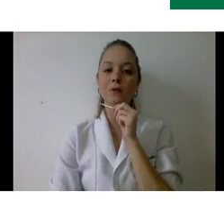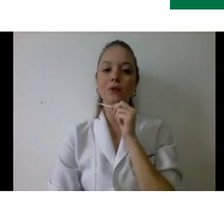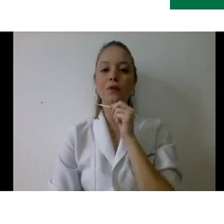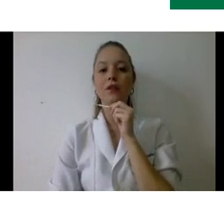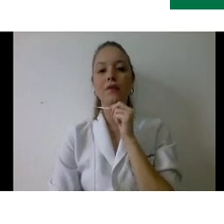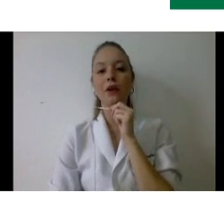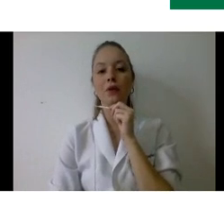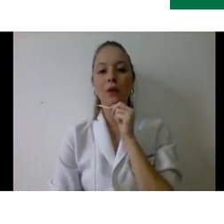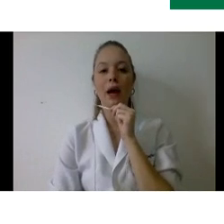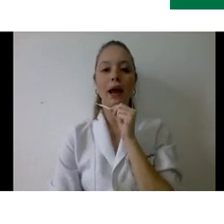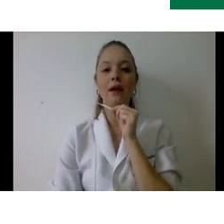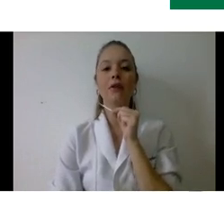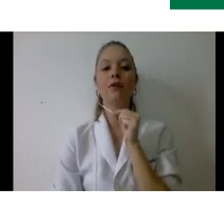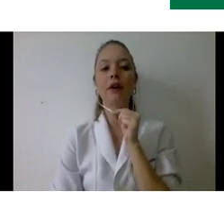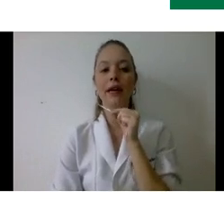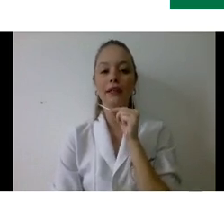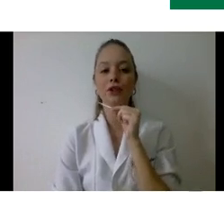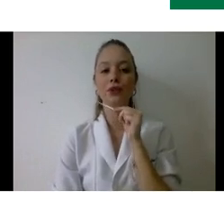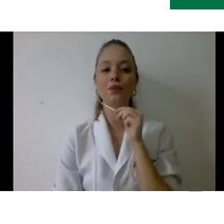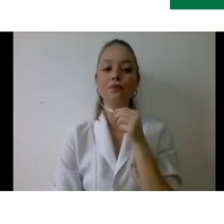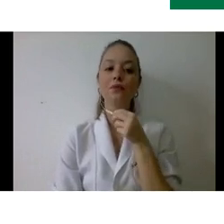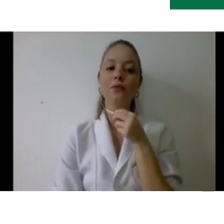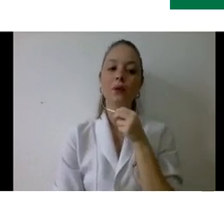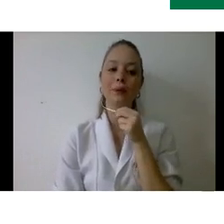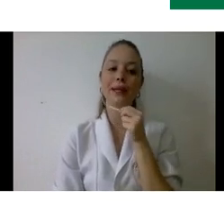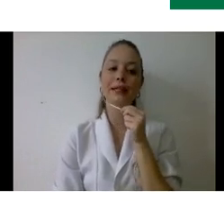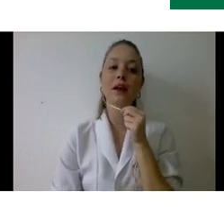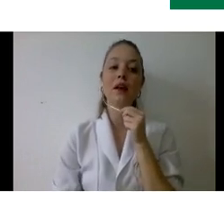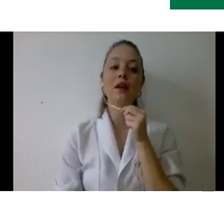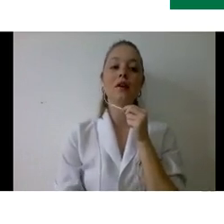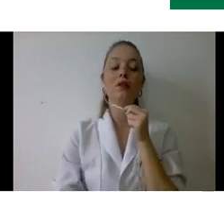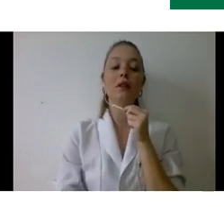queimado mesmo que você vai colocar em água corrente,